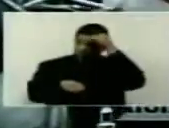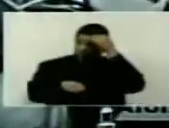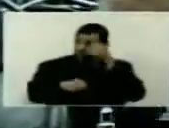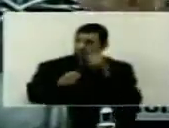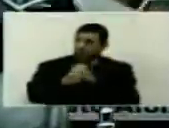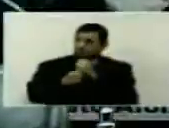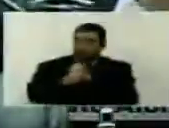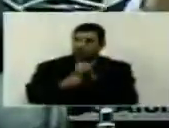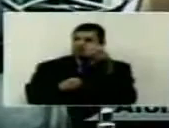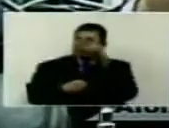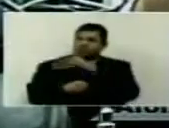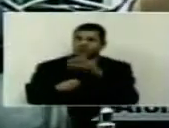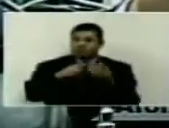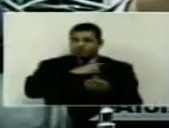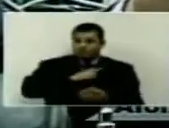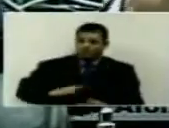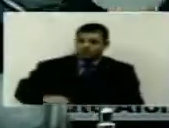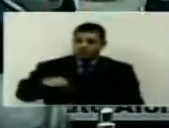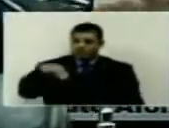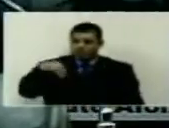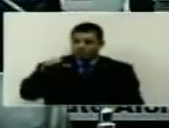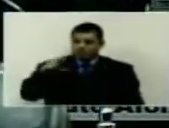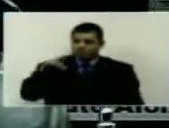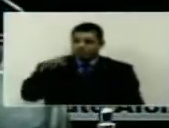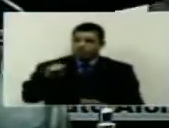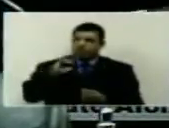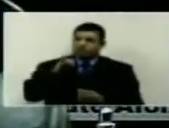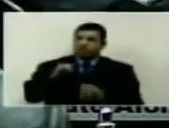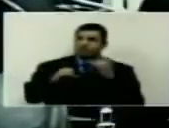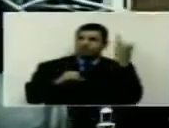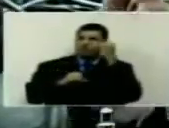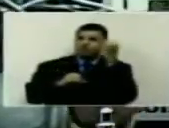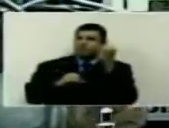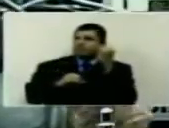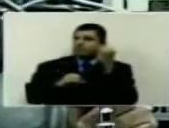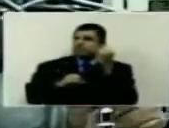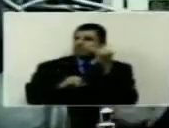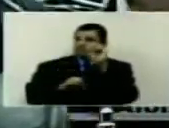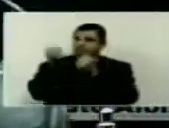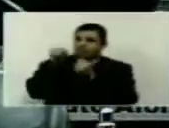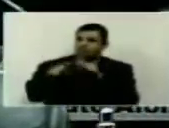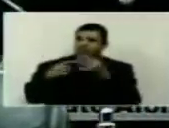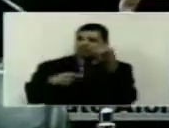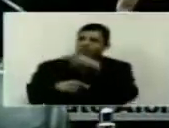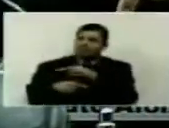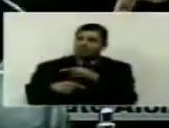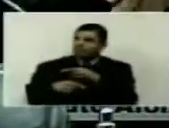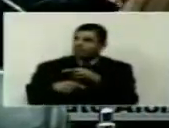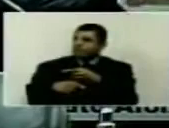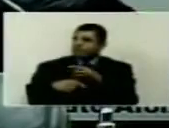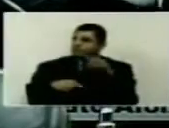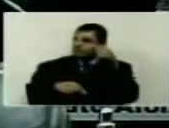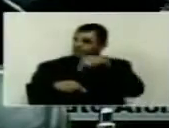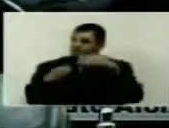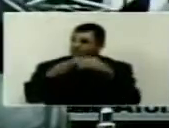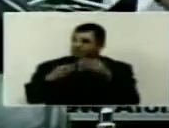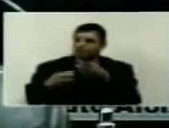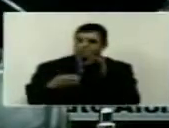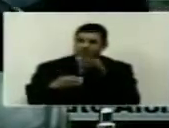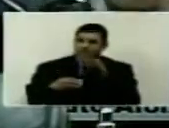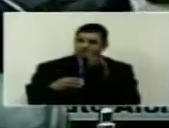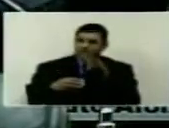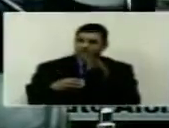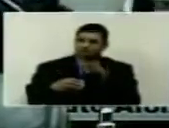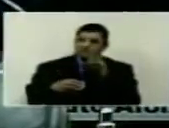e há milhares dela, deputado Marcelo, e que nós só damos importância ao polo industrial. Quando eu cheguei aqui nessa casa que eu fui